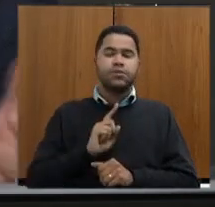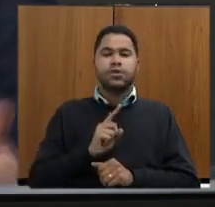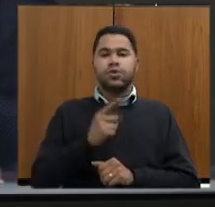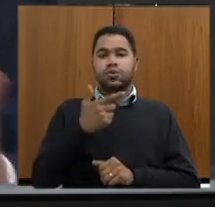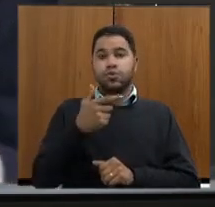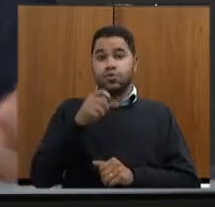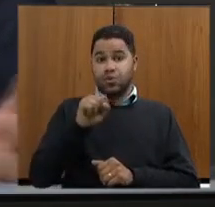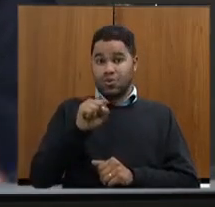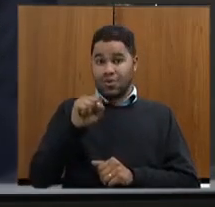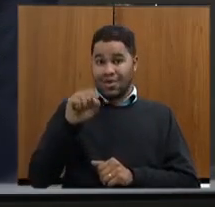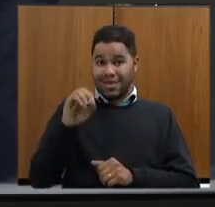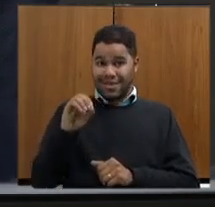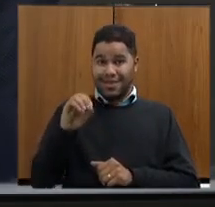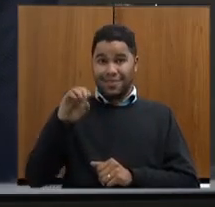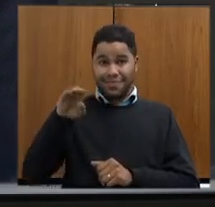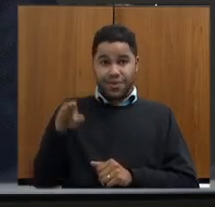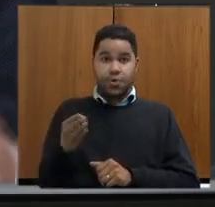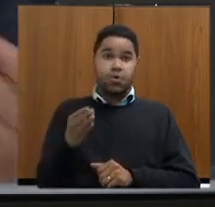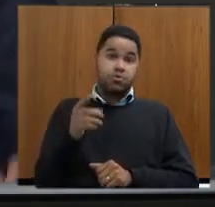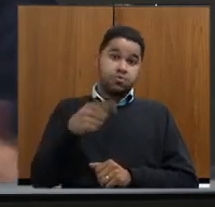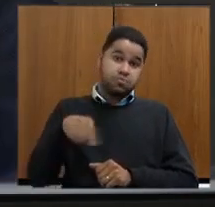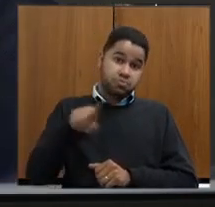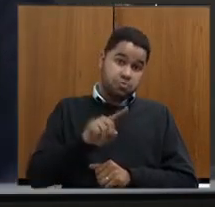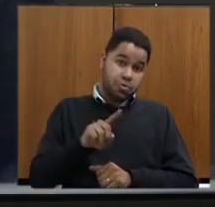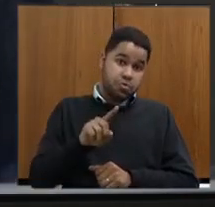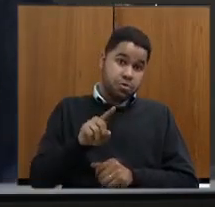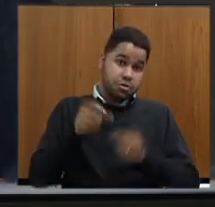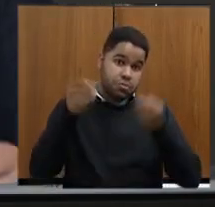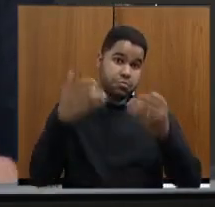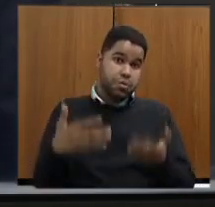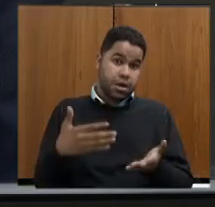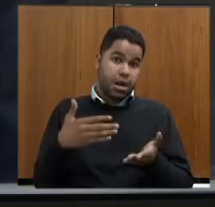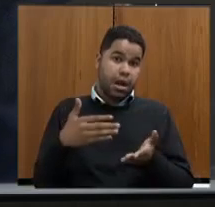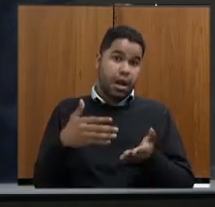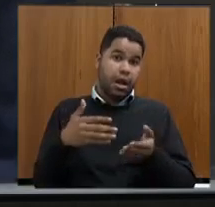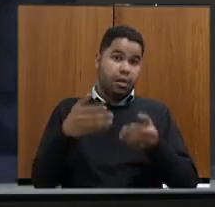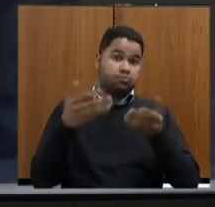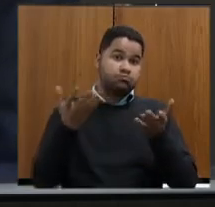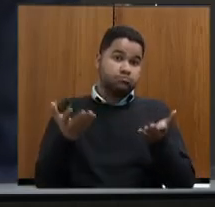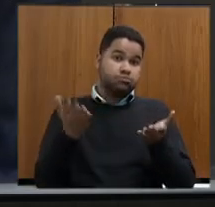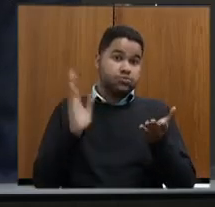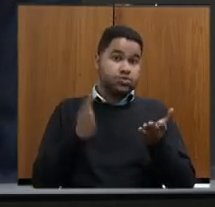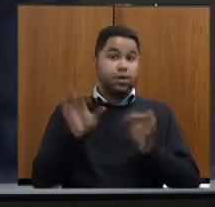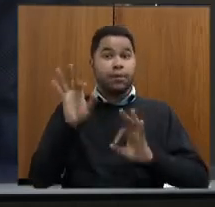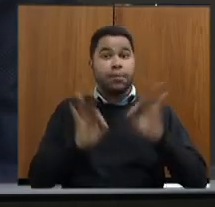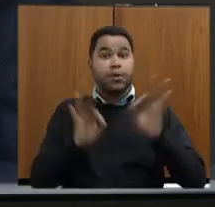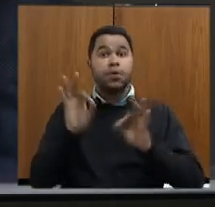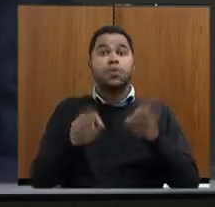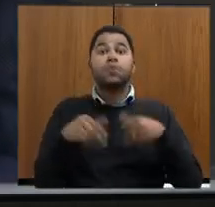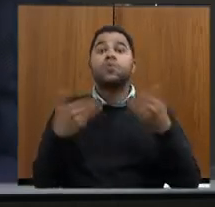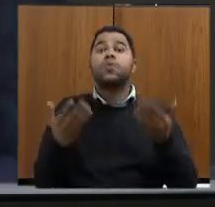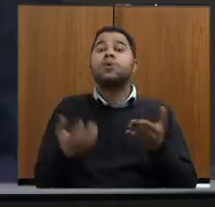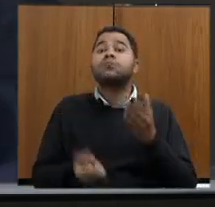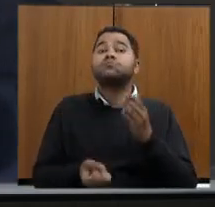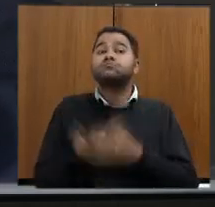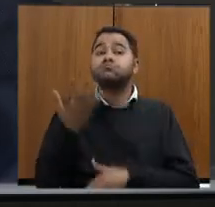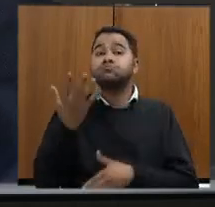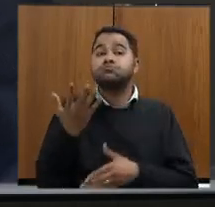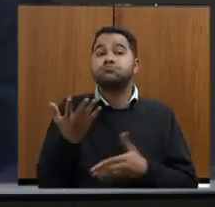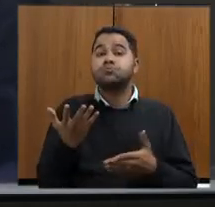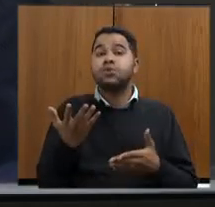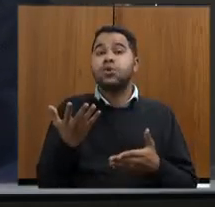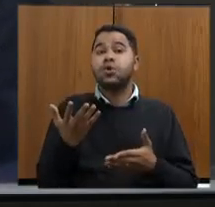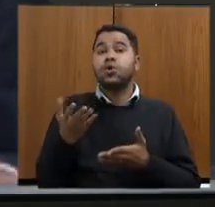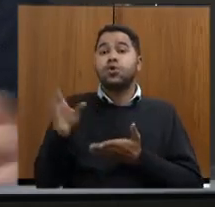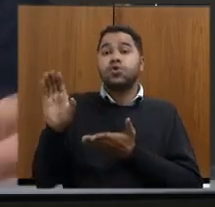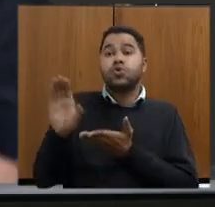280 milhões depois secretário a oportunidade falando no encerramento desse já tá planejar de quanto vai gerar de